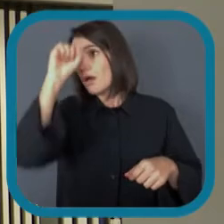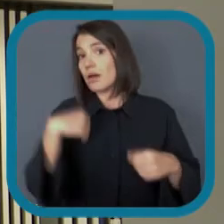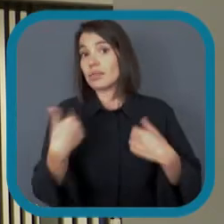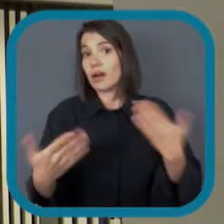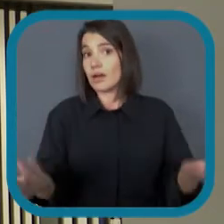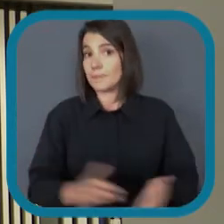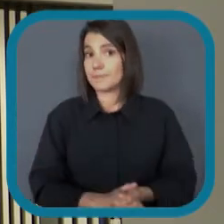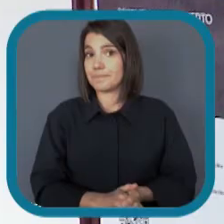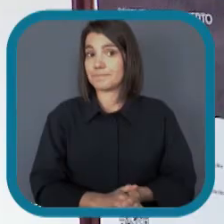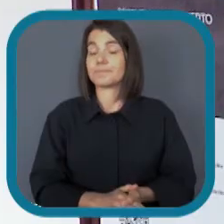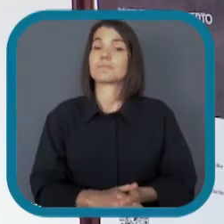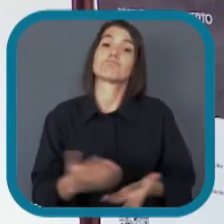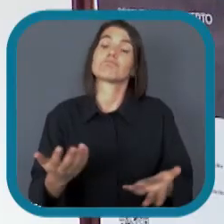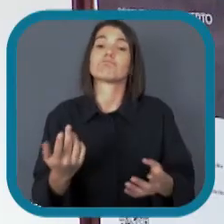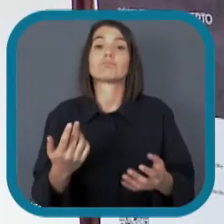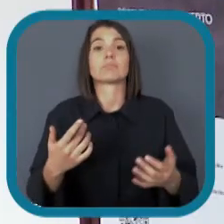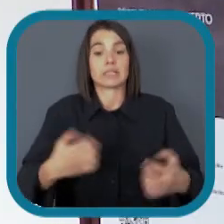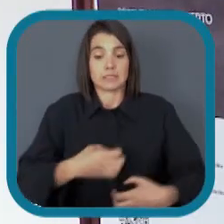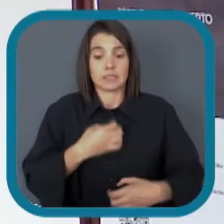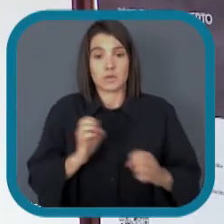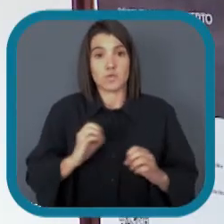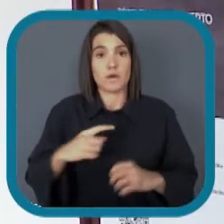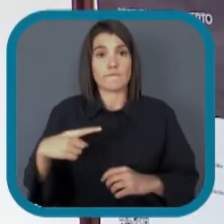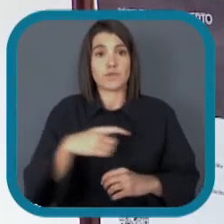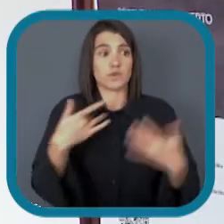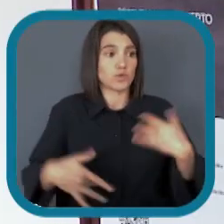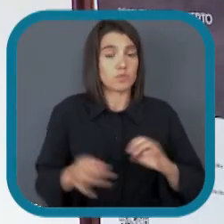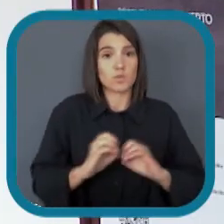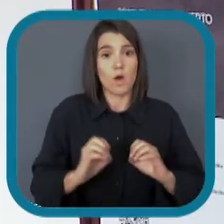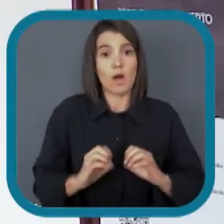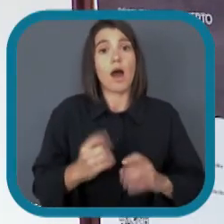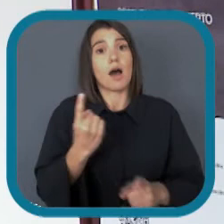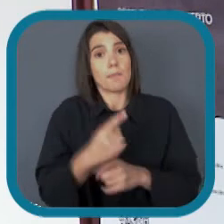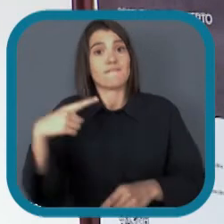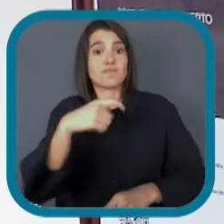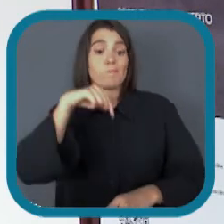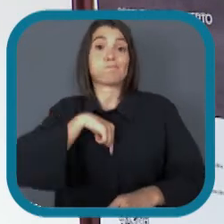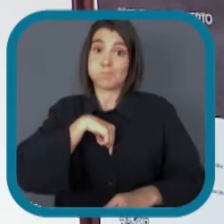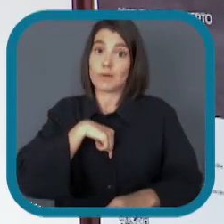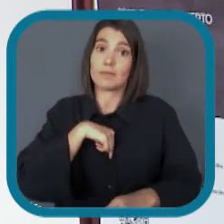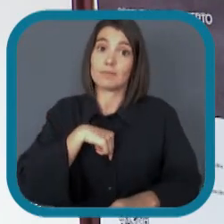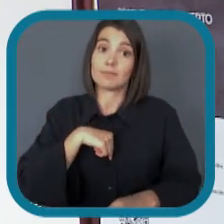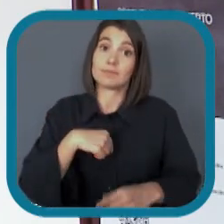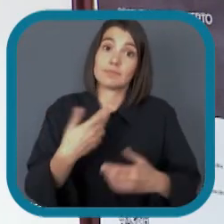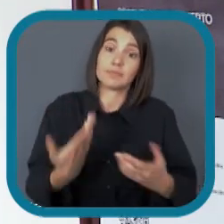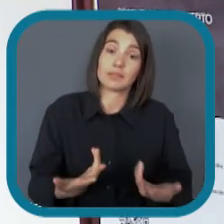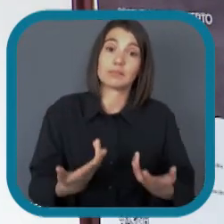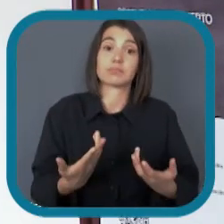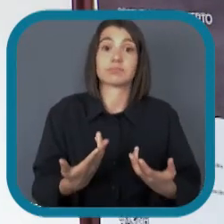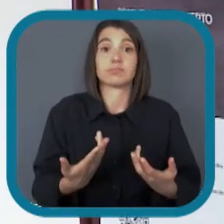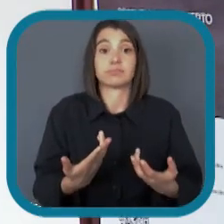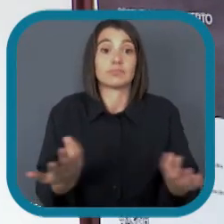de o fazerem. Lá porque não sintam os efeitos do vírus ou que não tenham sintomas, não quer dizer que não possuam o vírus e,